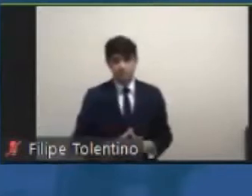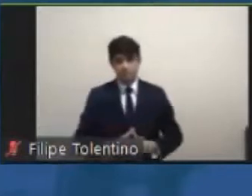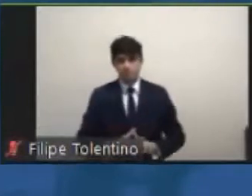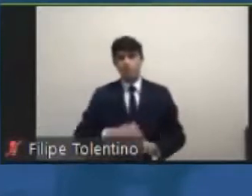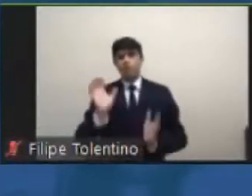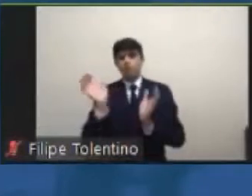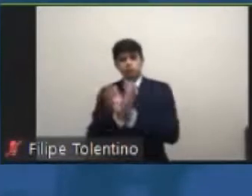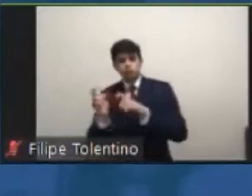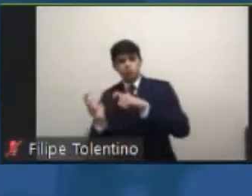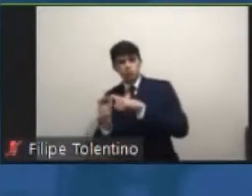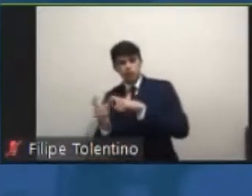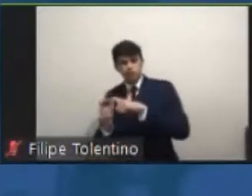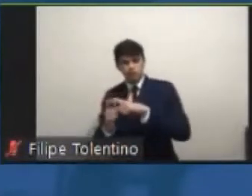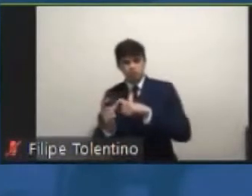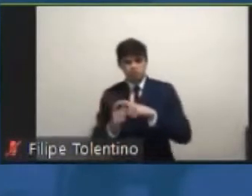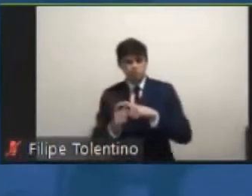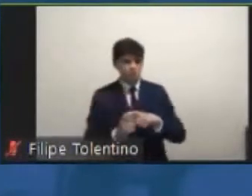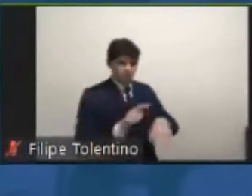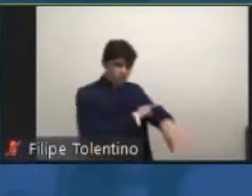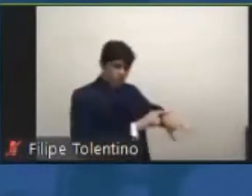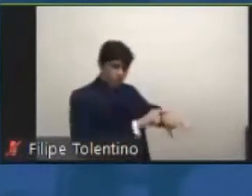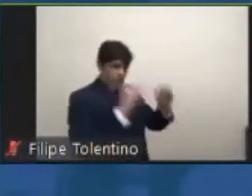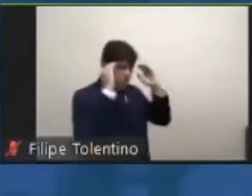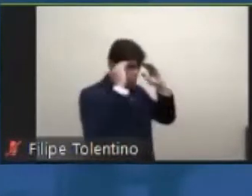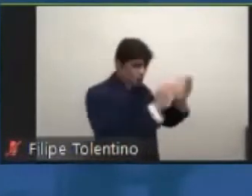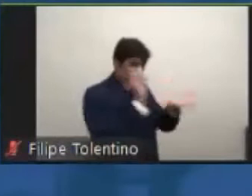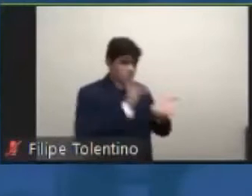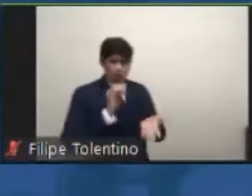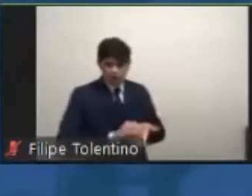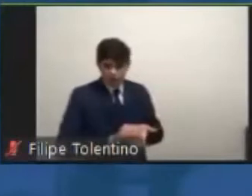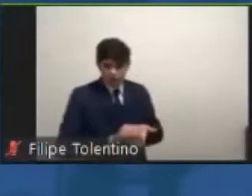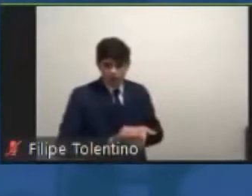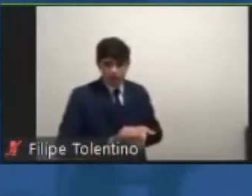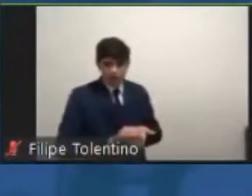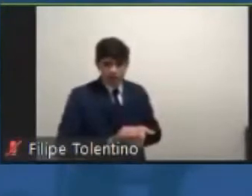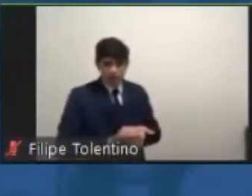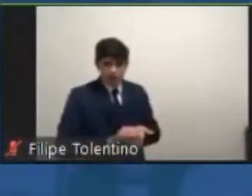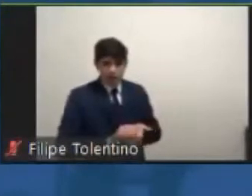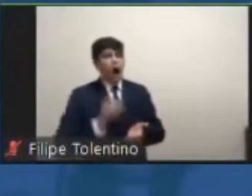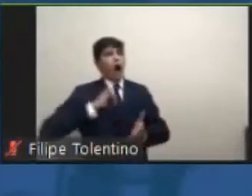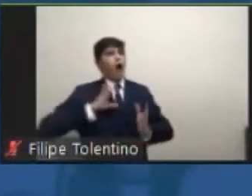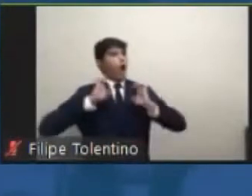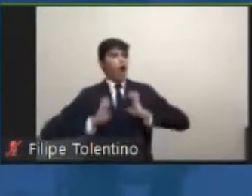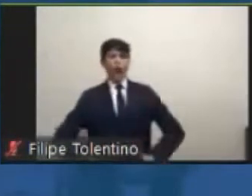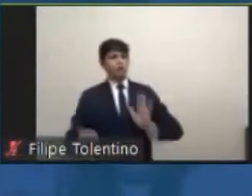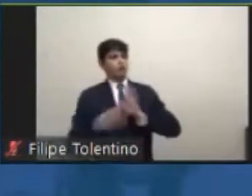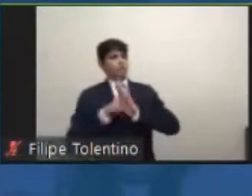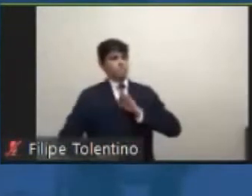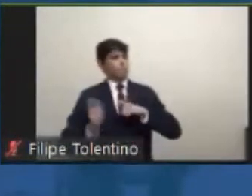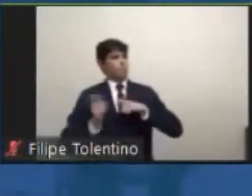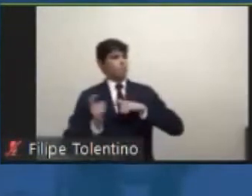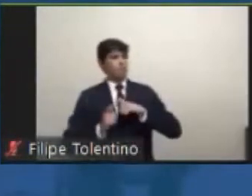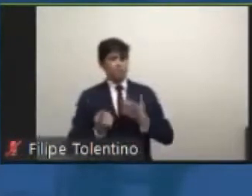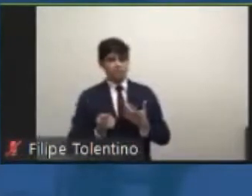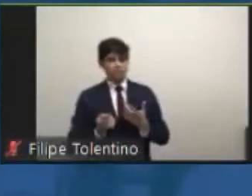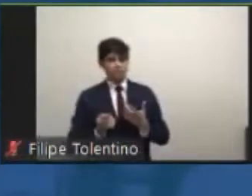jogar para um lado, ele pode jogar para o outro, mas o fato é que isso não vai protegê-lo juridicamente. Ele deve buscar a proteção na doutrina e